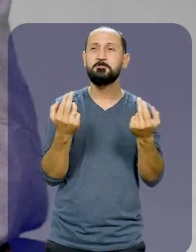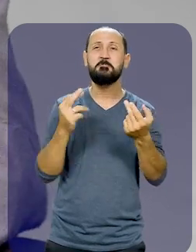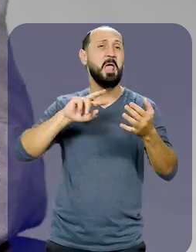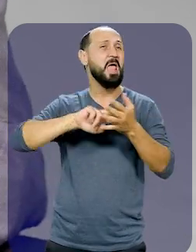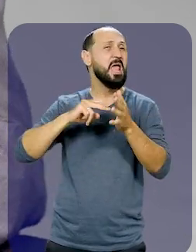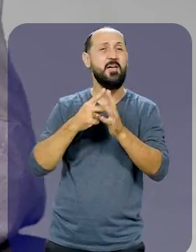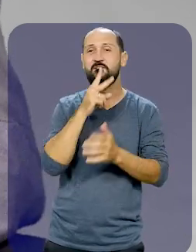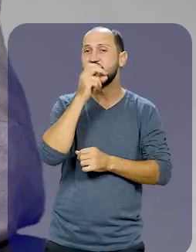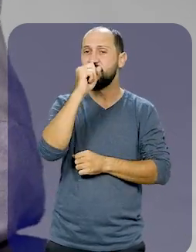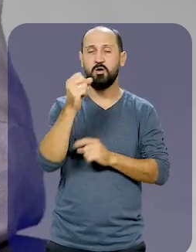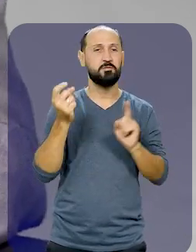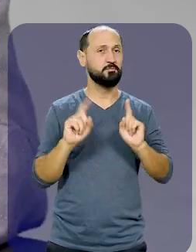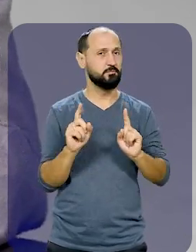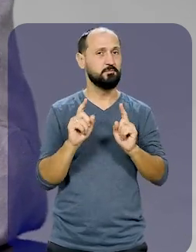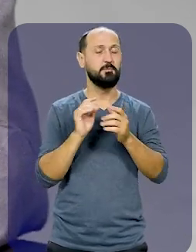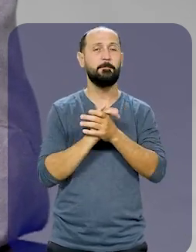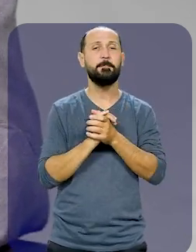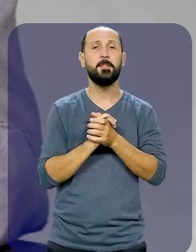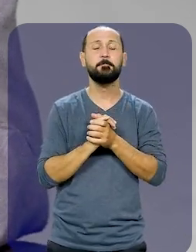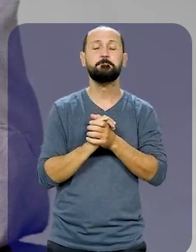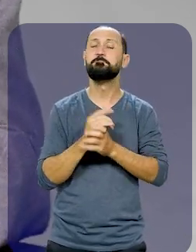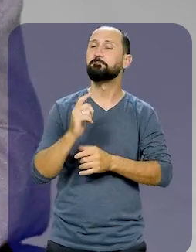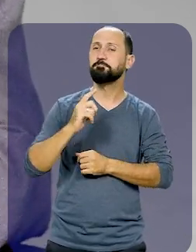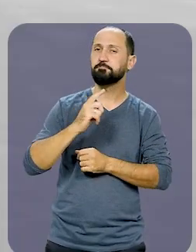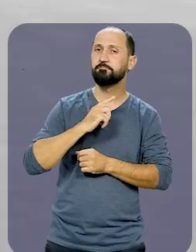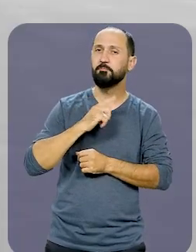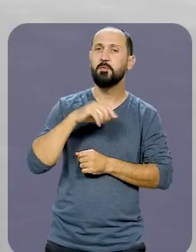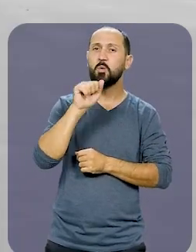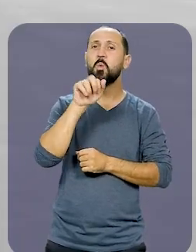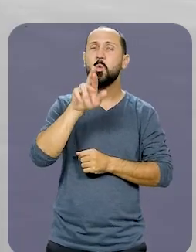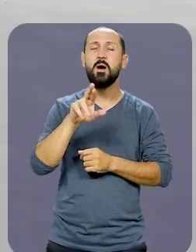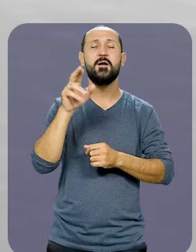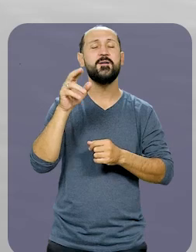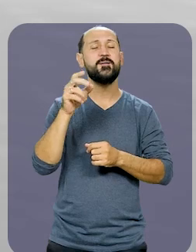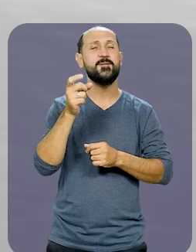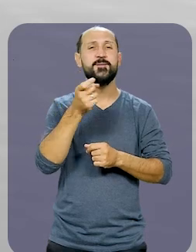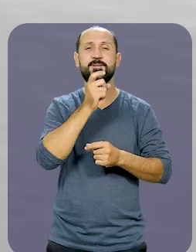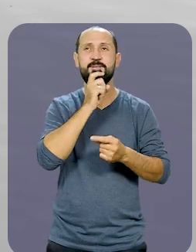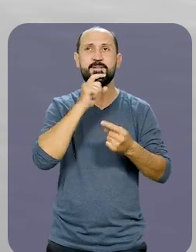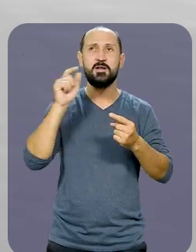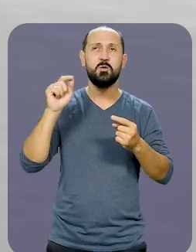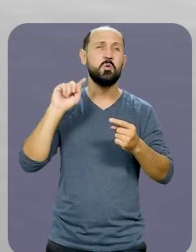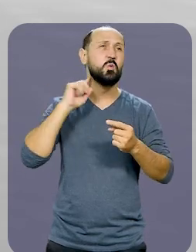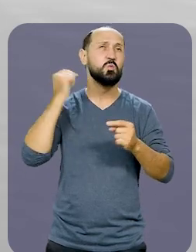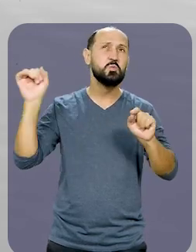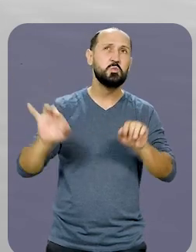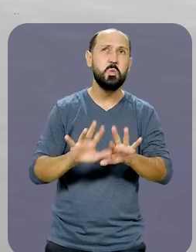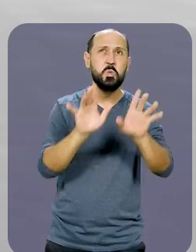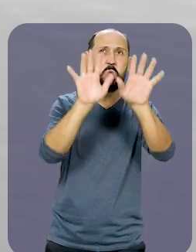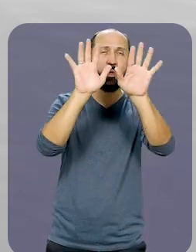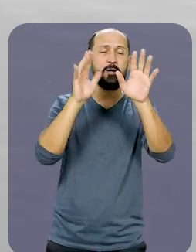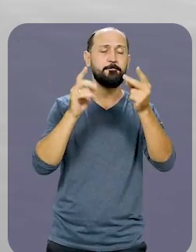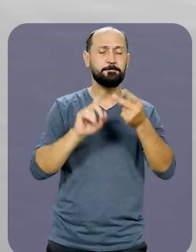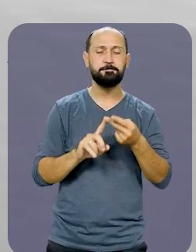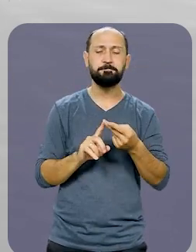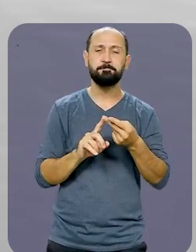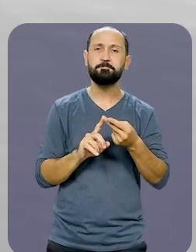tão significativo. Então, você tem o ar frio, esses poluentes,